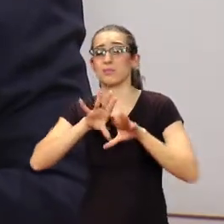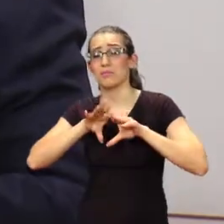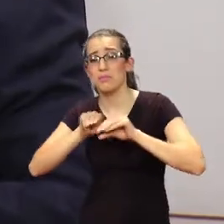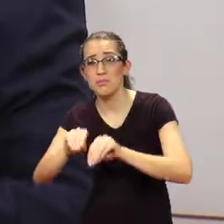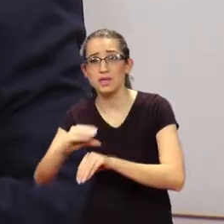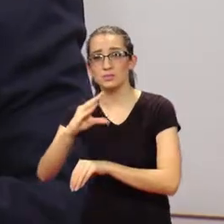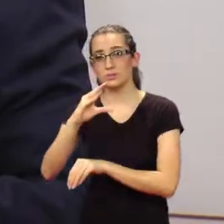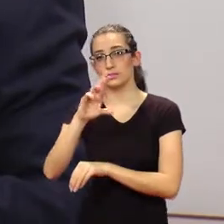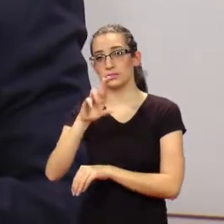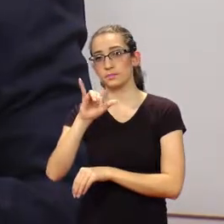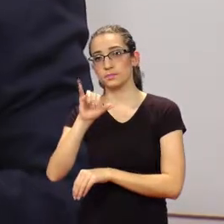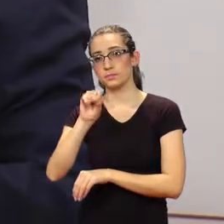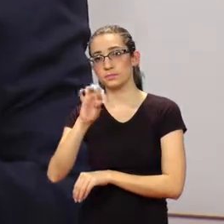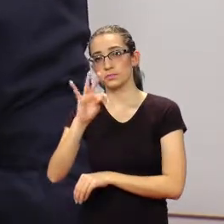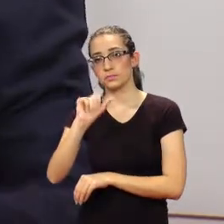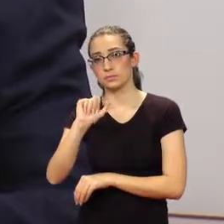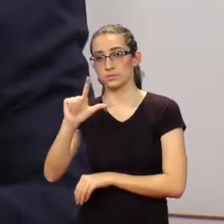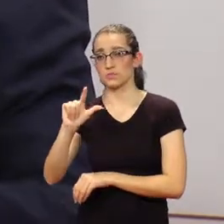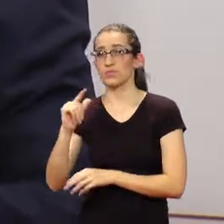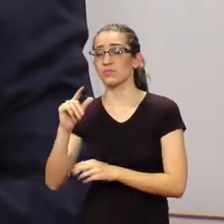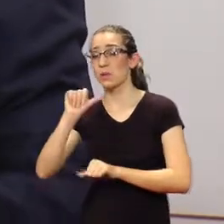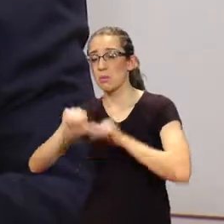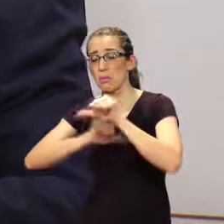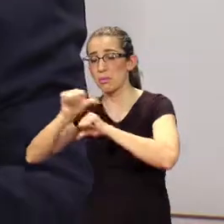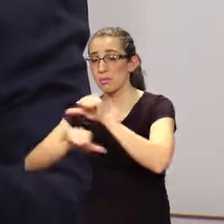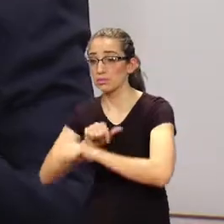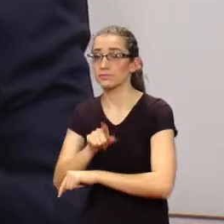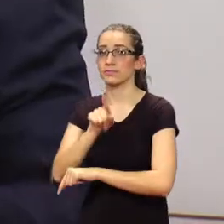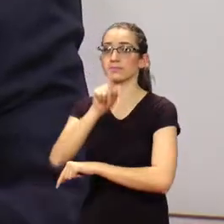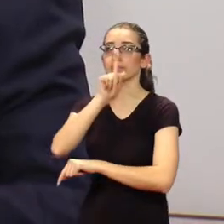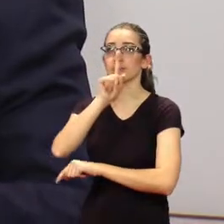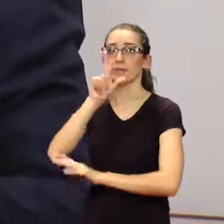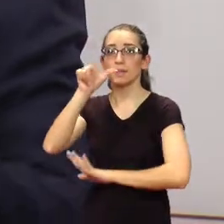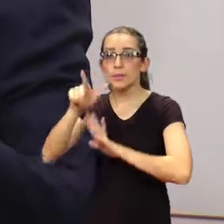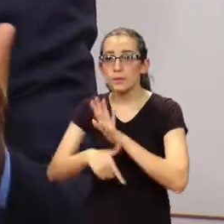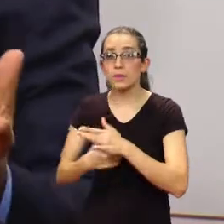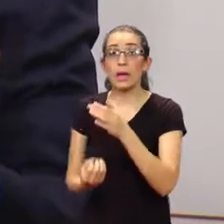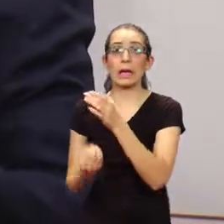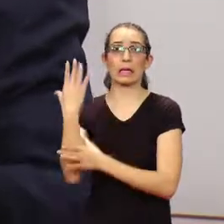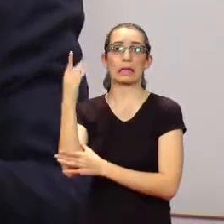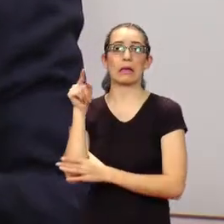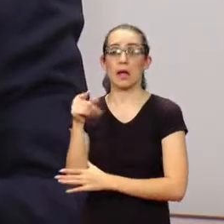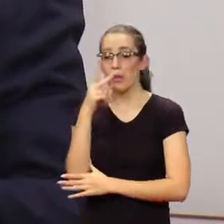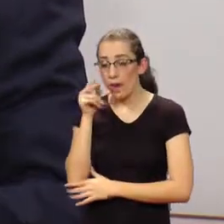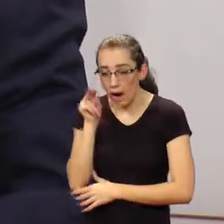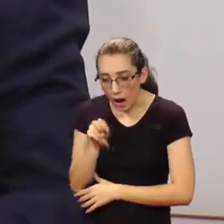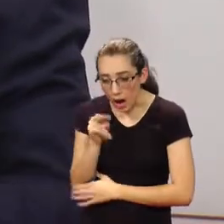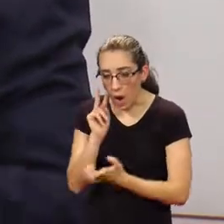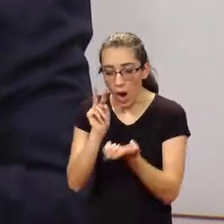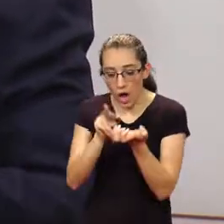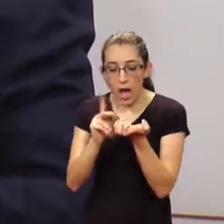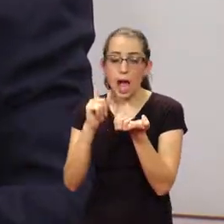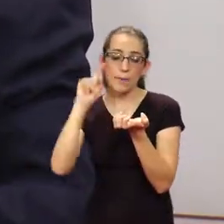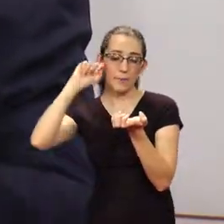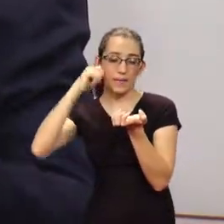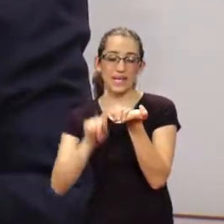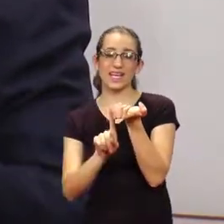cristais, modificando a estrutura mineral, até chegar um momento em que aparece aquilo que a comunidade fala, uma cárie, um buraco. Mas, na verdade,